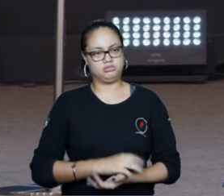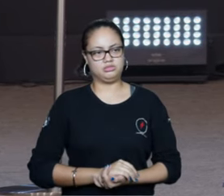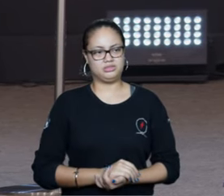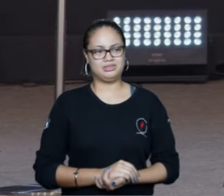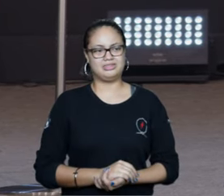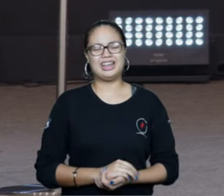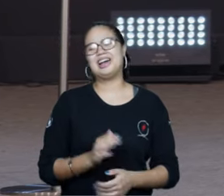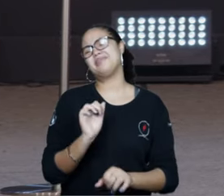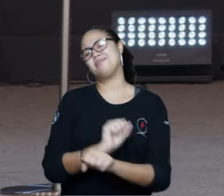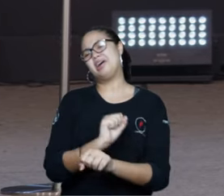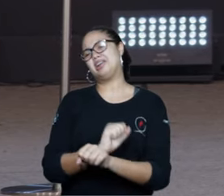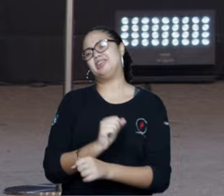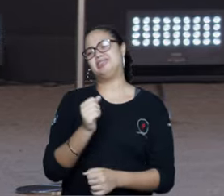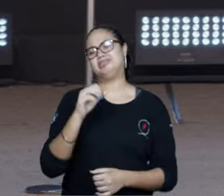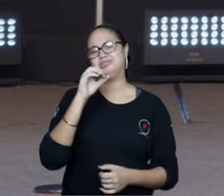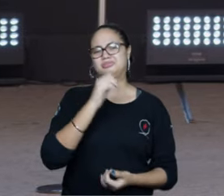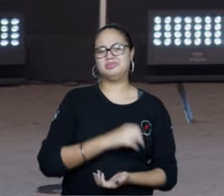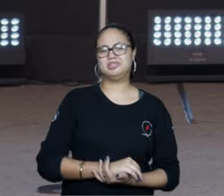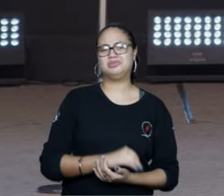Para de palhaçada